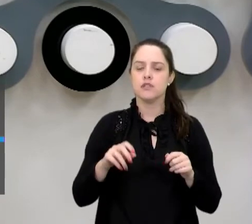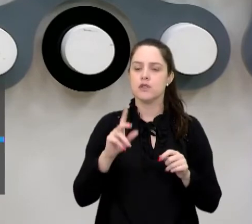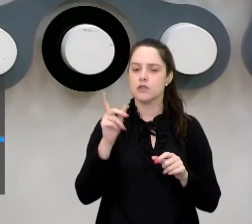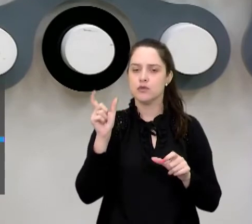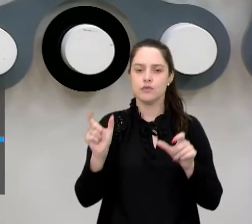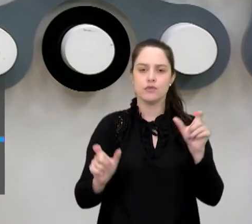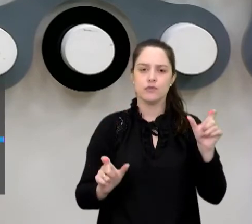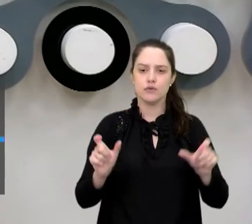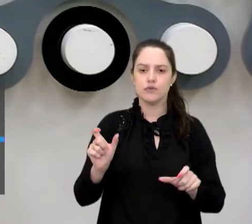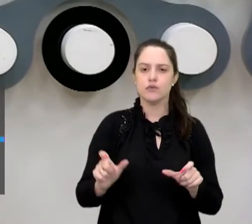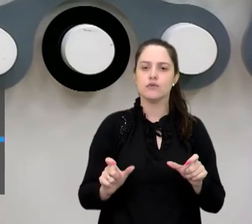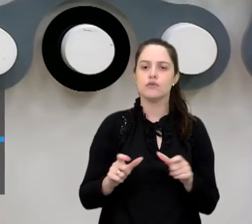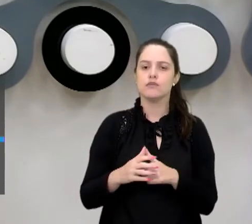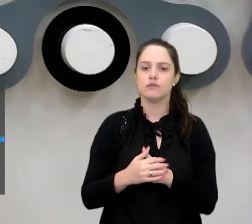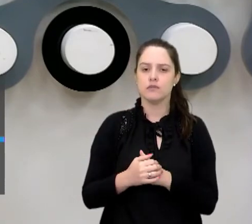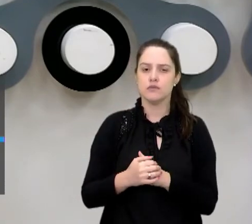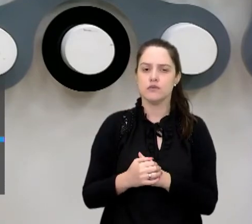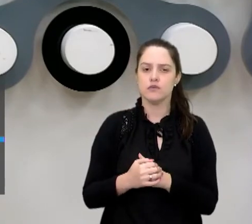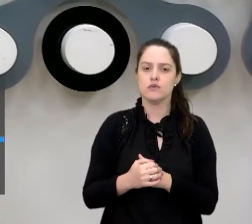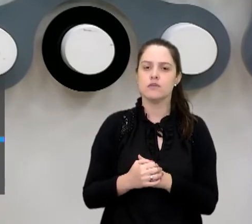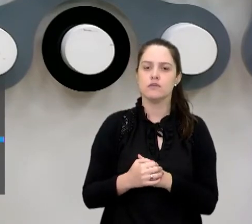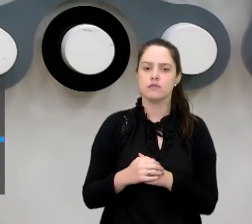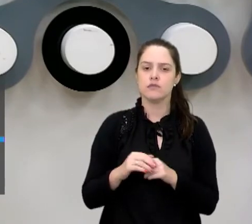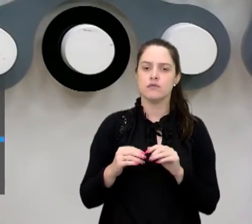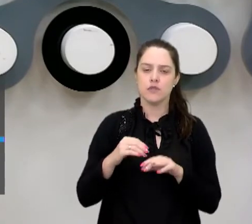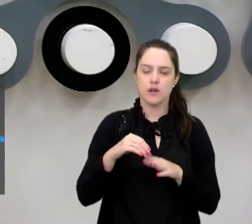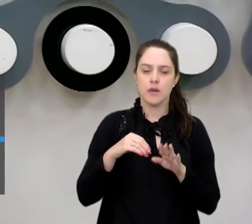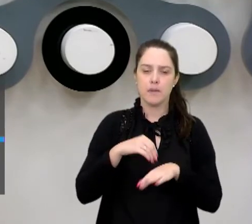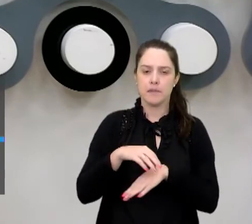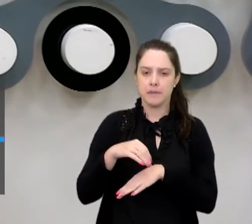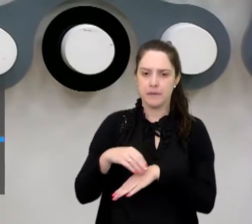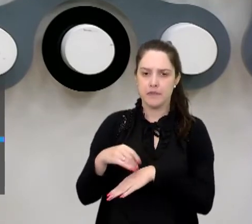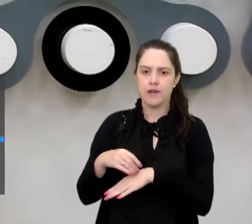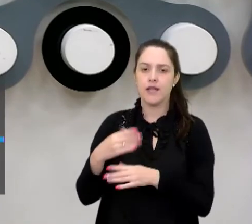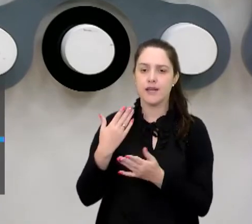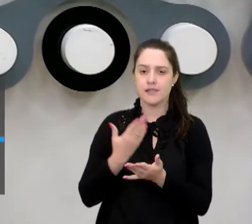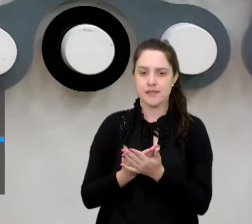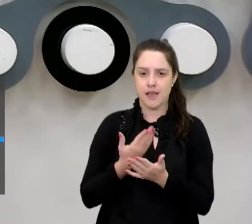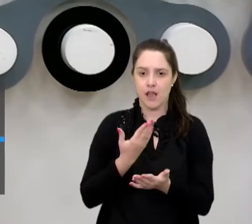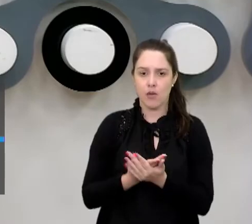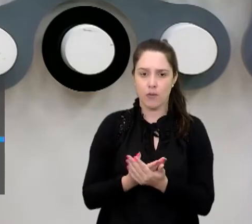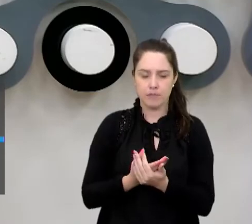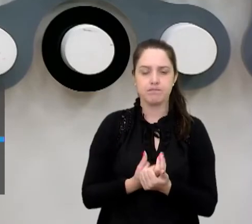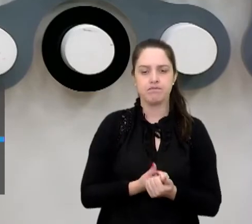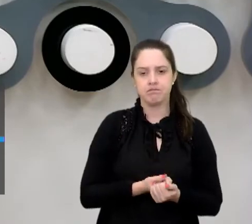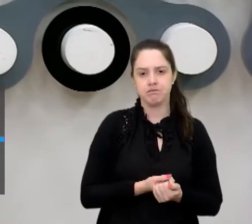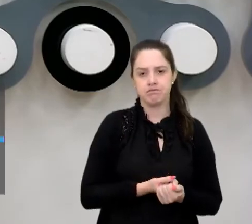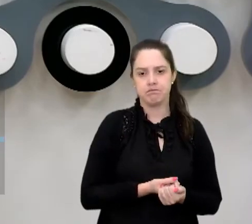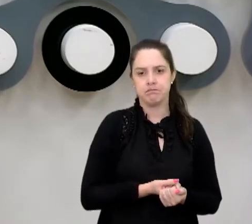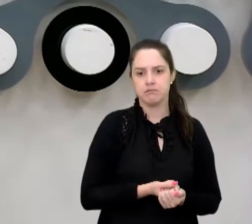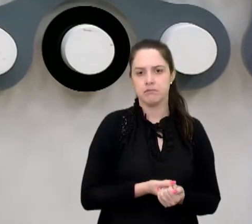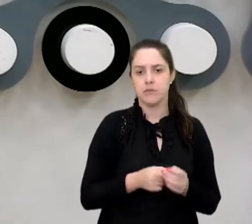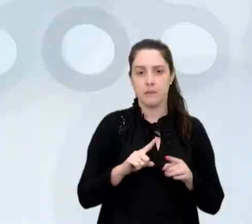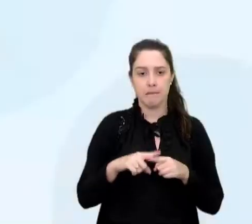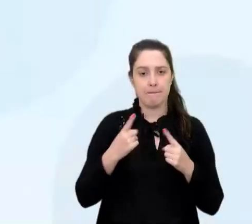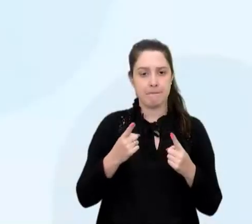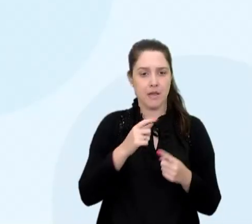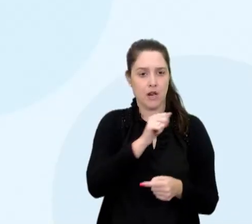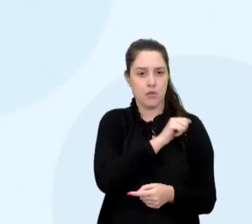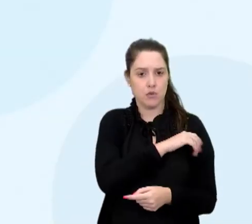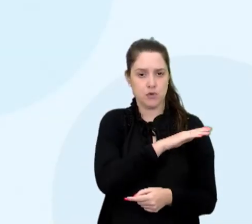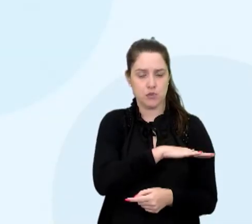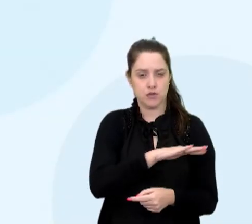nos meios midiáticos. E foi muito bacana falar sobre isso nesta aula. Para os estudantes que